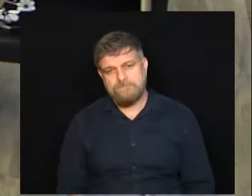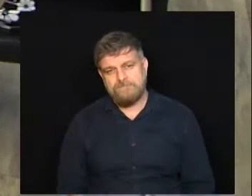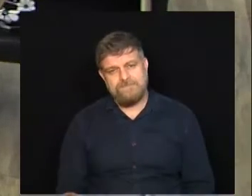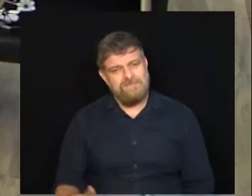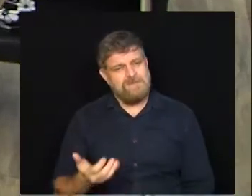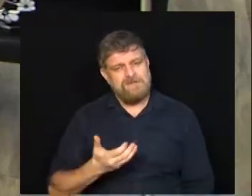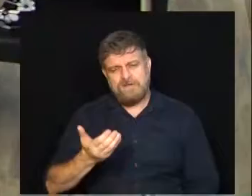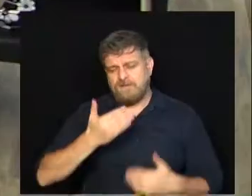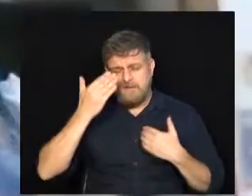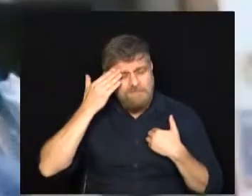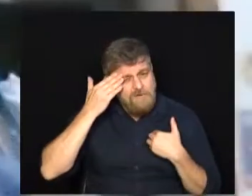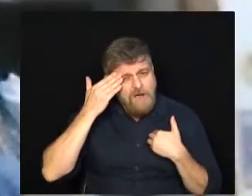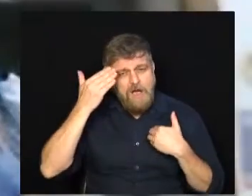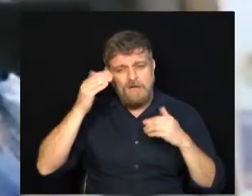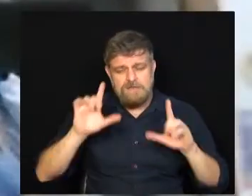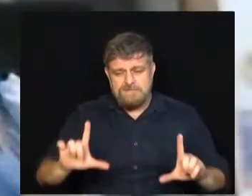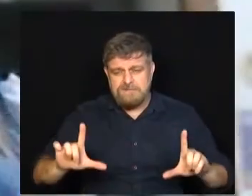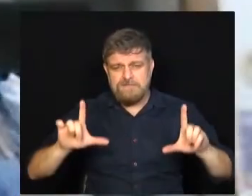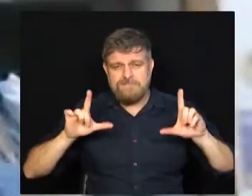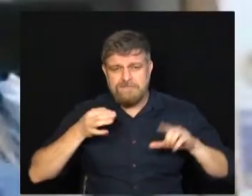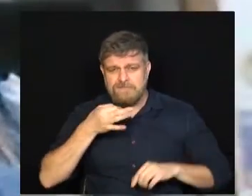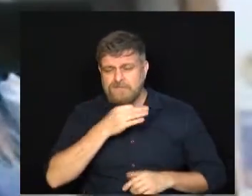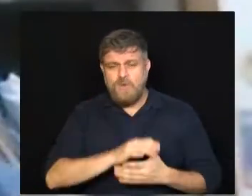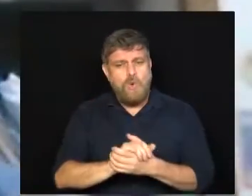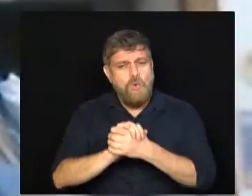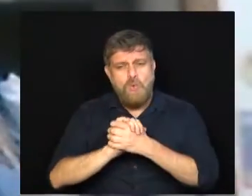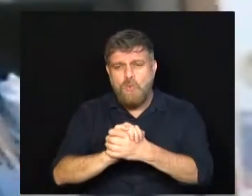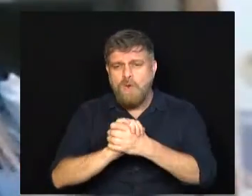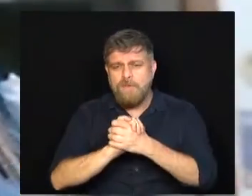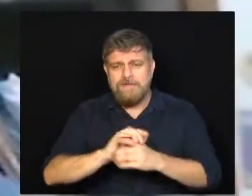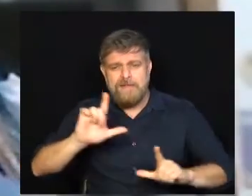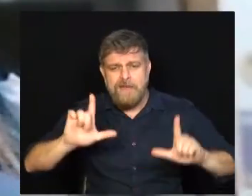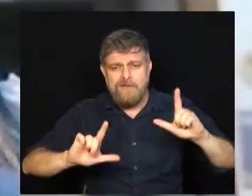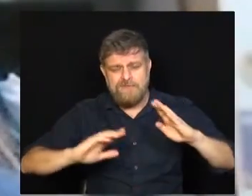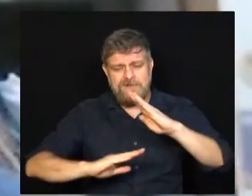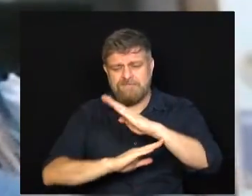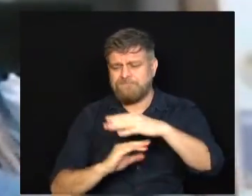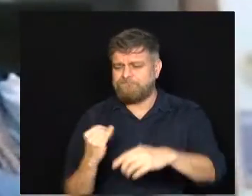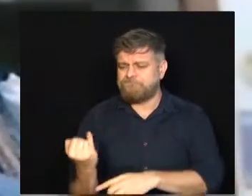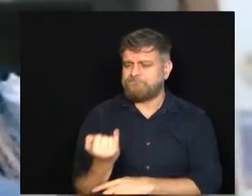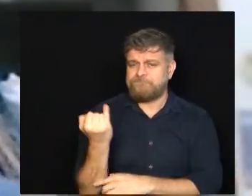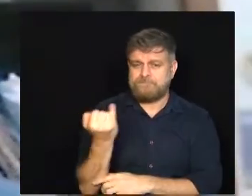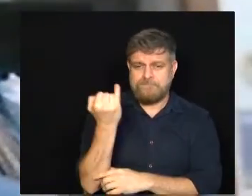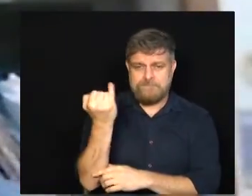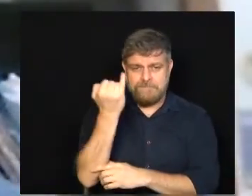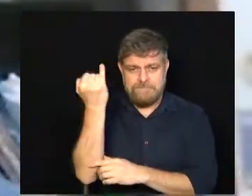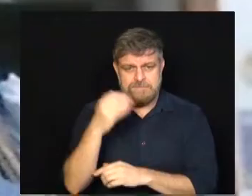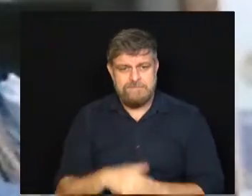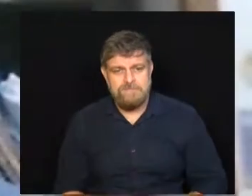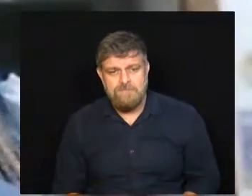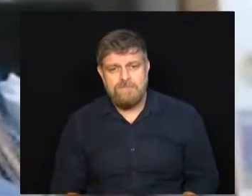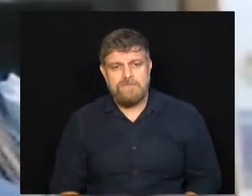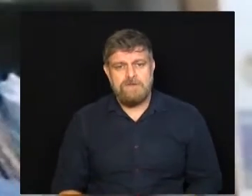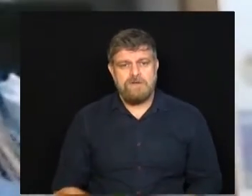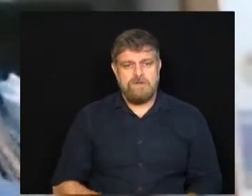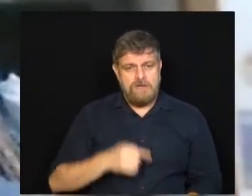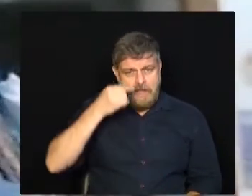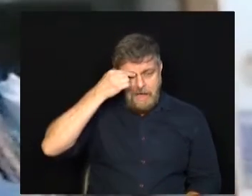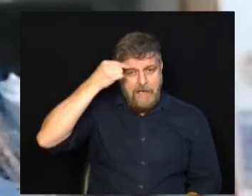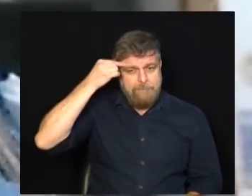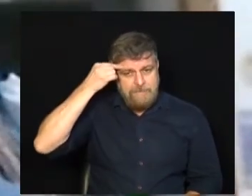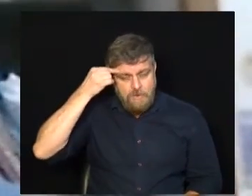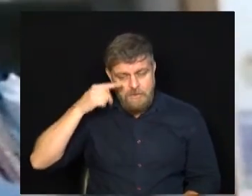Agradecer o convite, saudar a iniciativa desse programa tão importante. Acho que as falas da vereadora Paola e do vereador